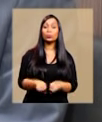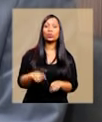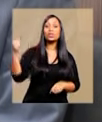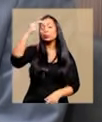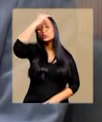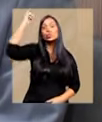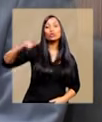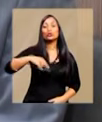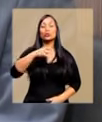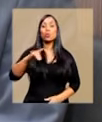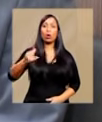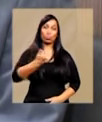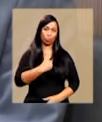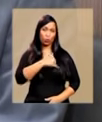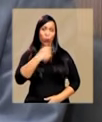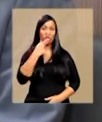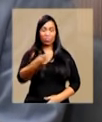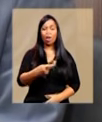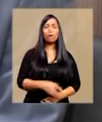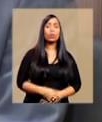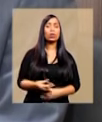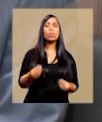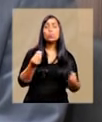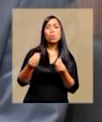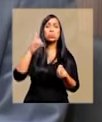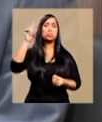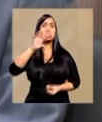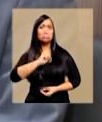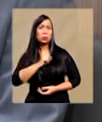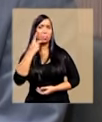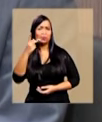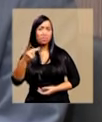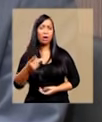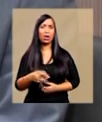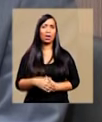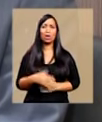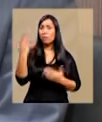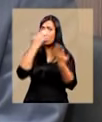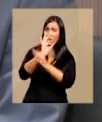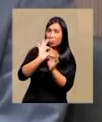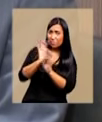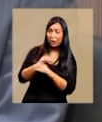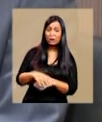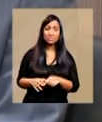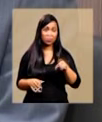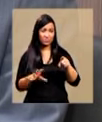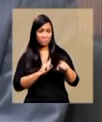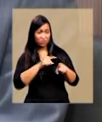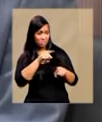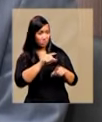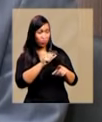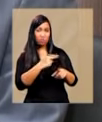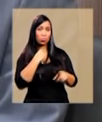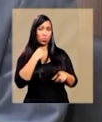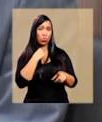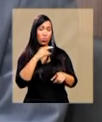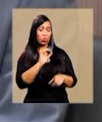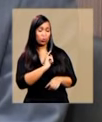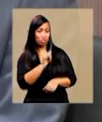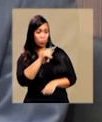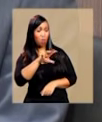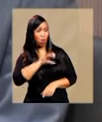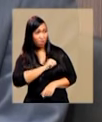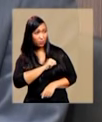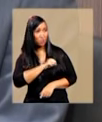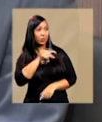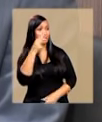até São João, na sua carta, ele diz assim: como você pode dizer que ama Deus, que não vê, se você não é capaz de amar o